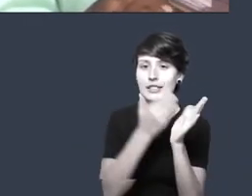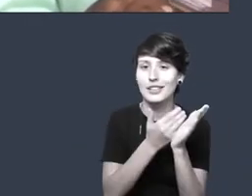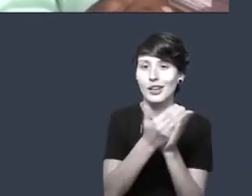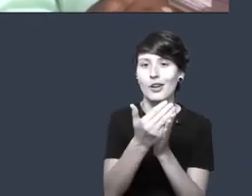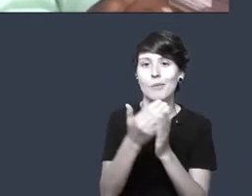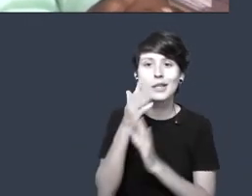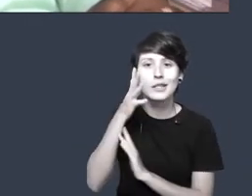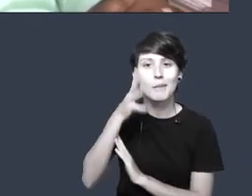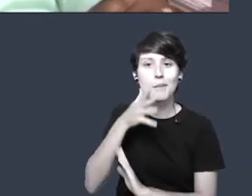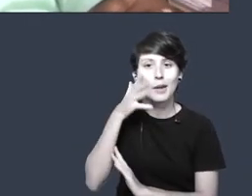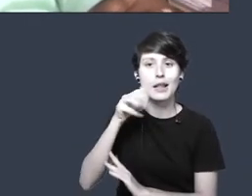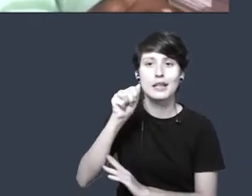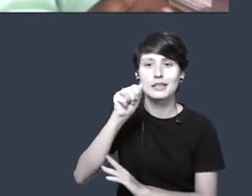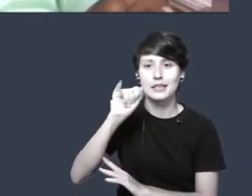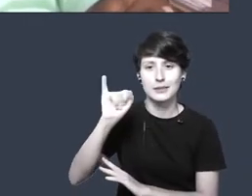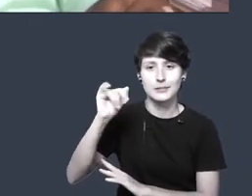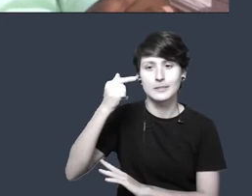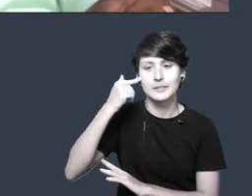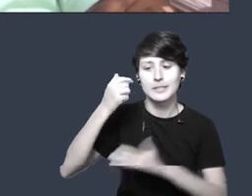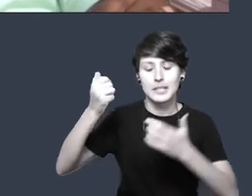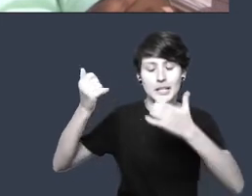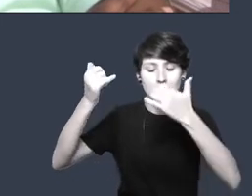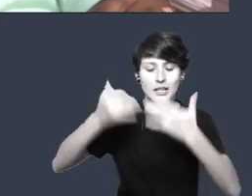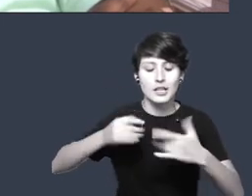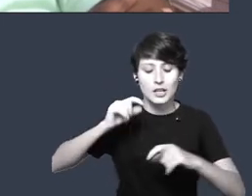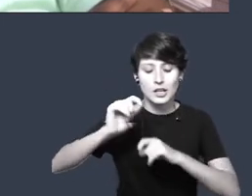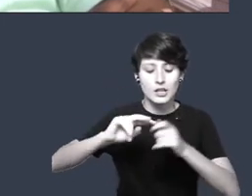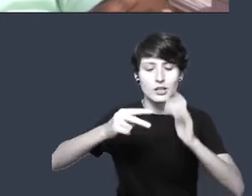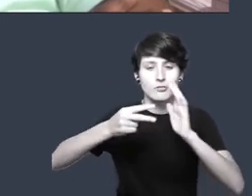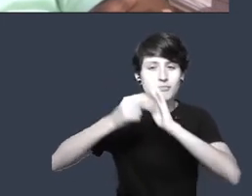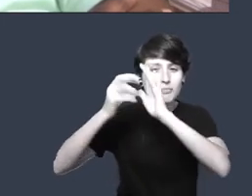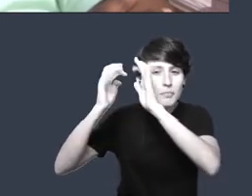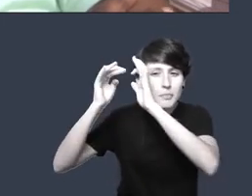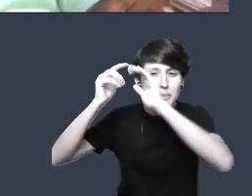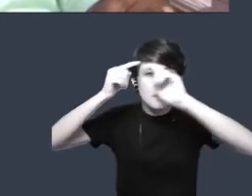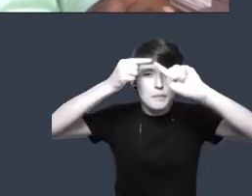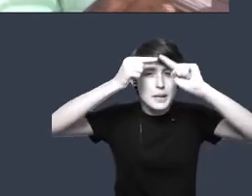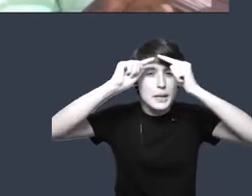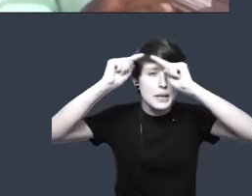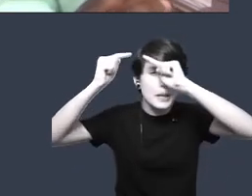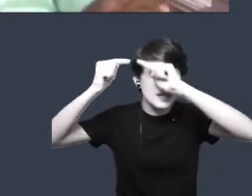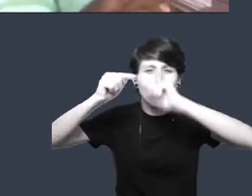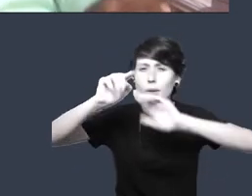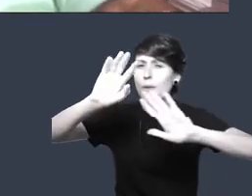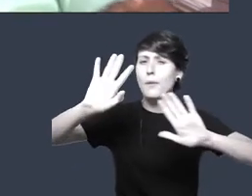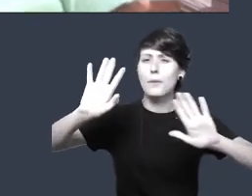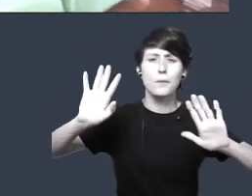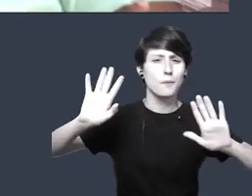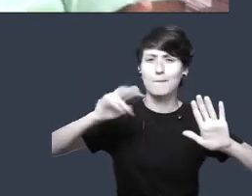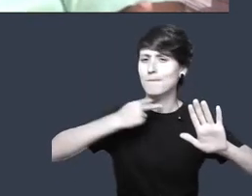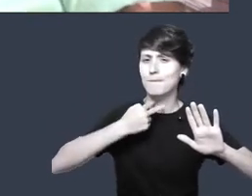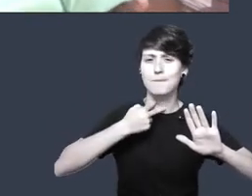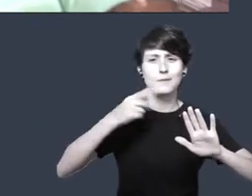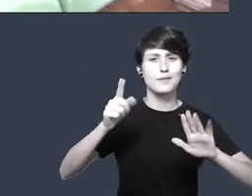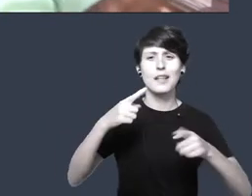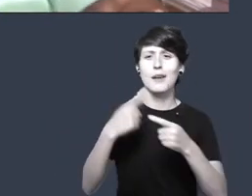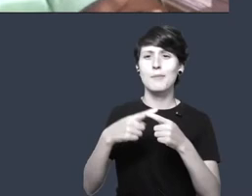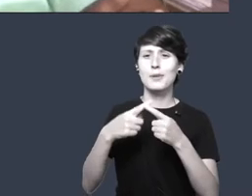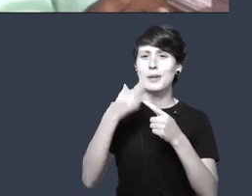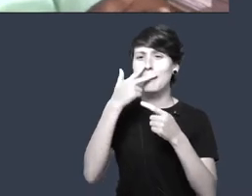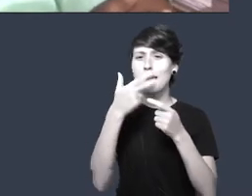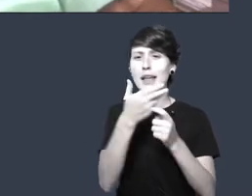de inteligência artificial e começa a definir o que é uma rede neural, eu quase enlouqueço. Eu falo, não, não dá para ser assim, porque aí você já está